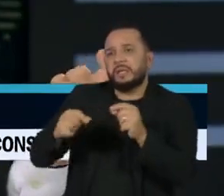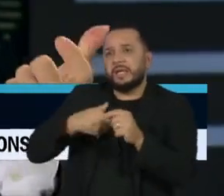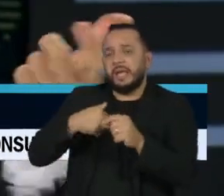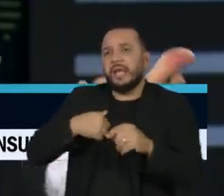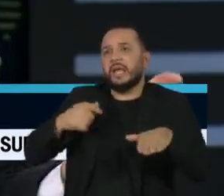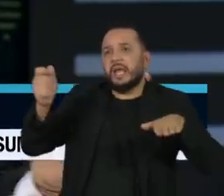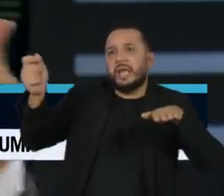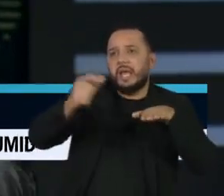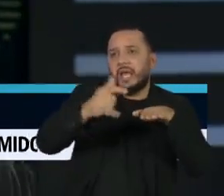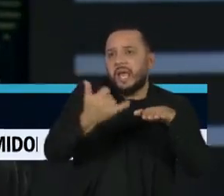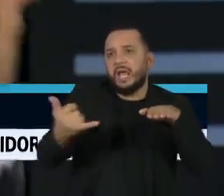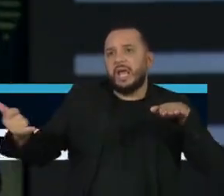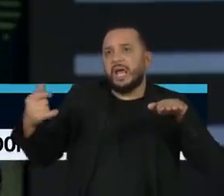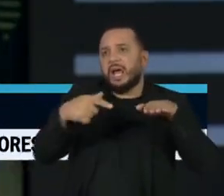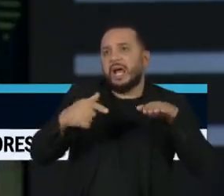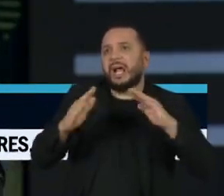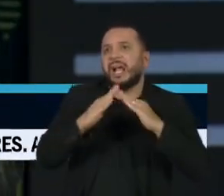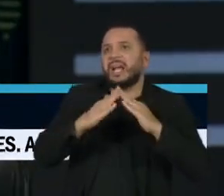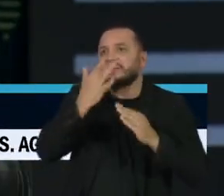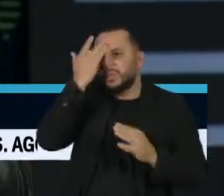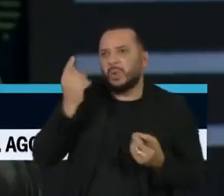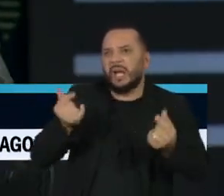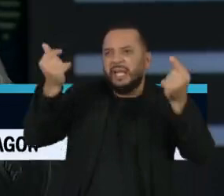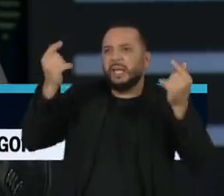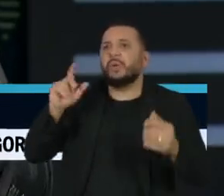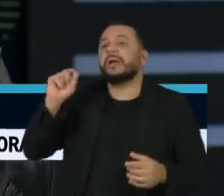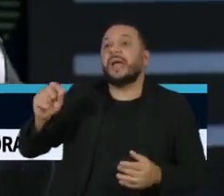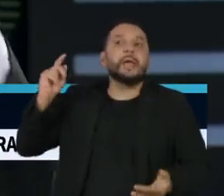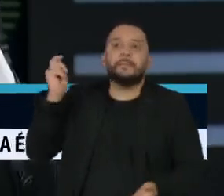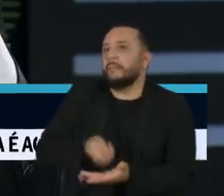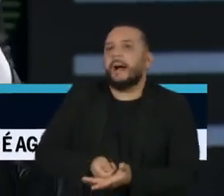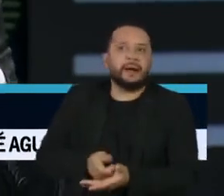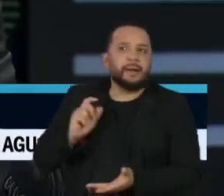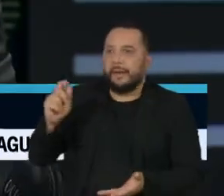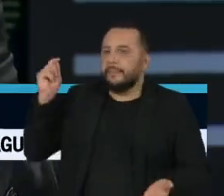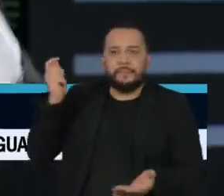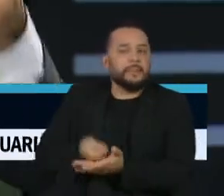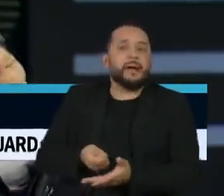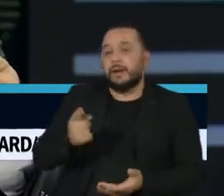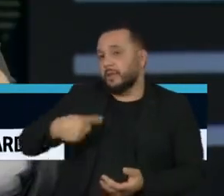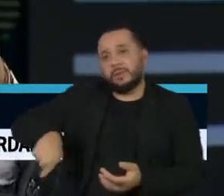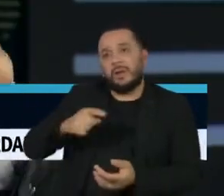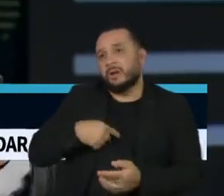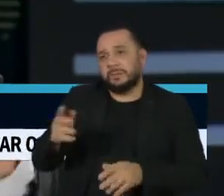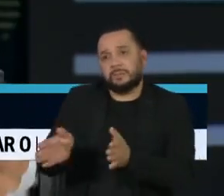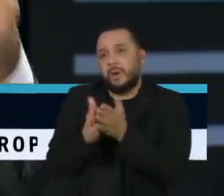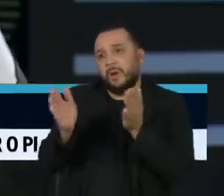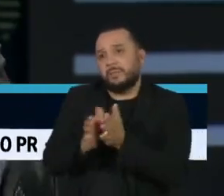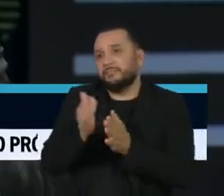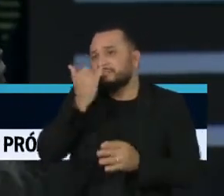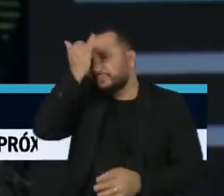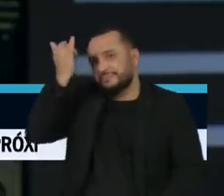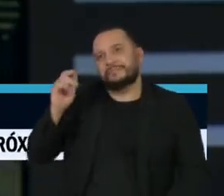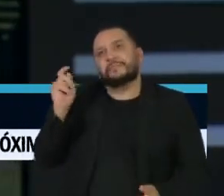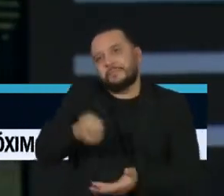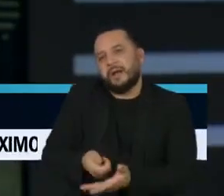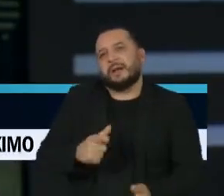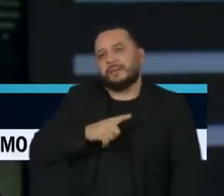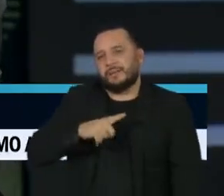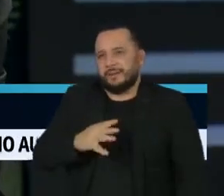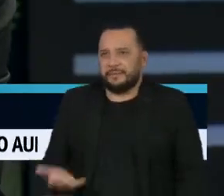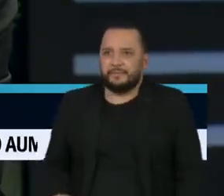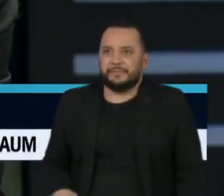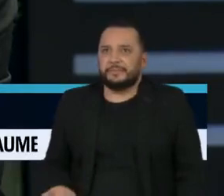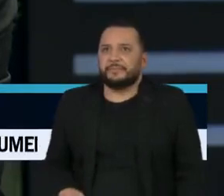de casas de rico, e que não faz sentido. Quem paga na ponta são os não subsidiados, que tem que pagar por eles e por os outros. Você tem